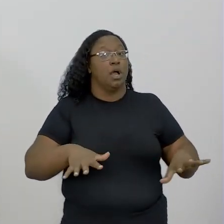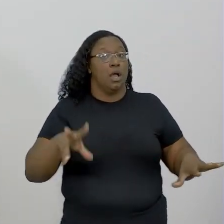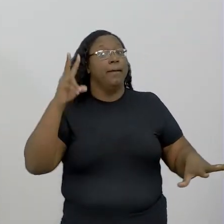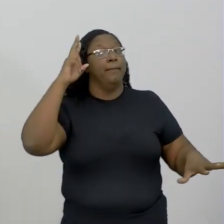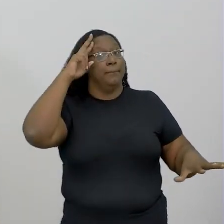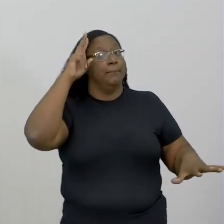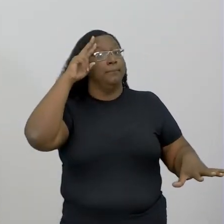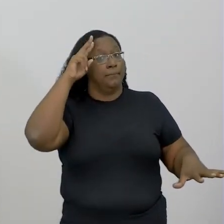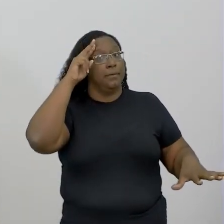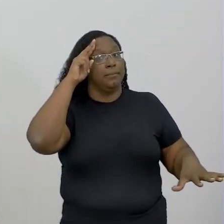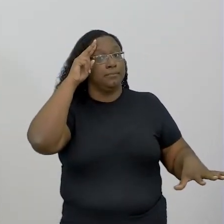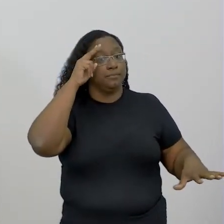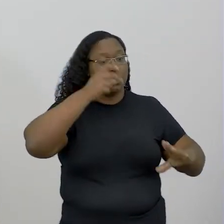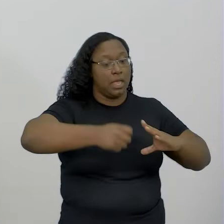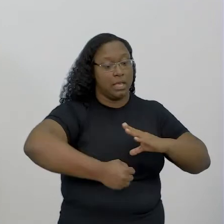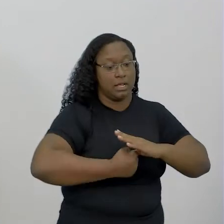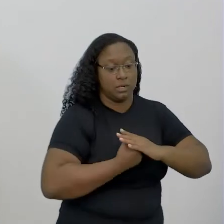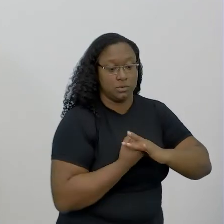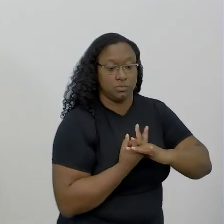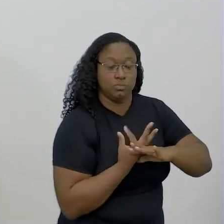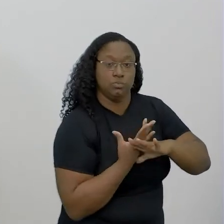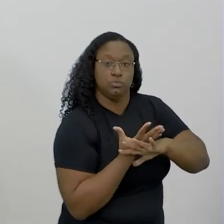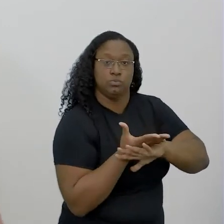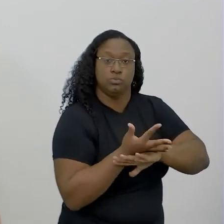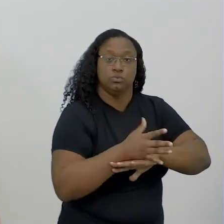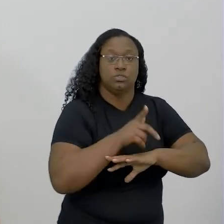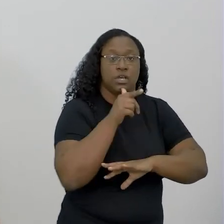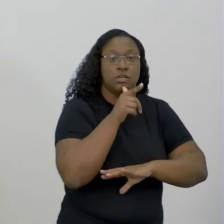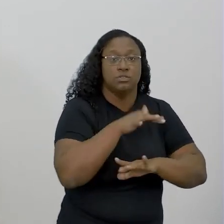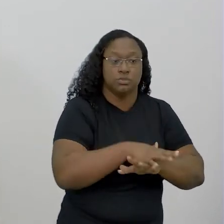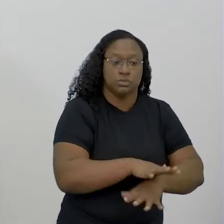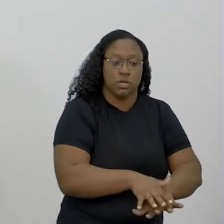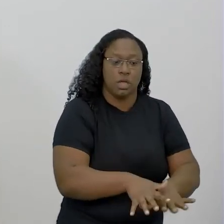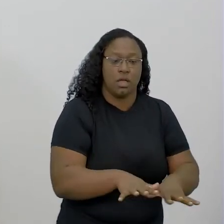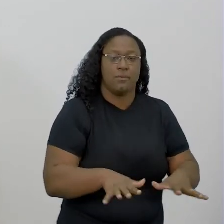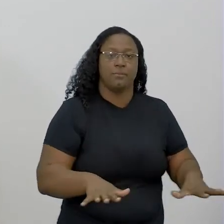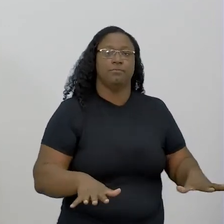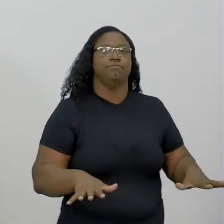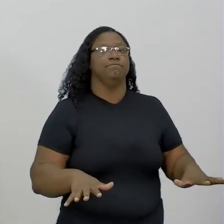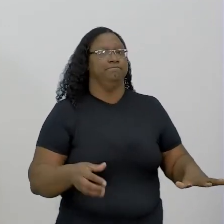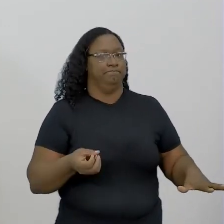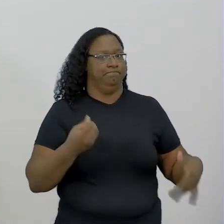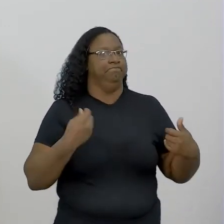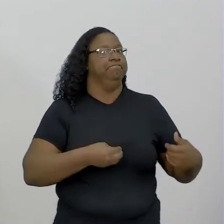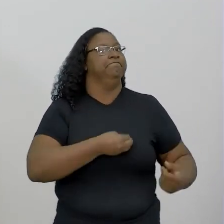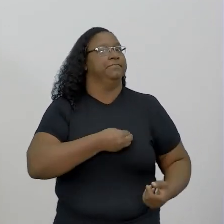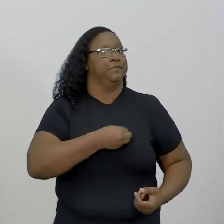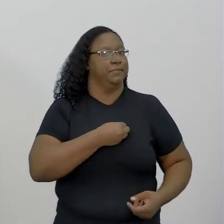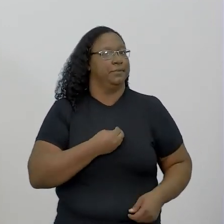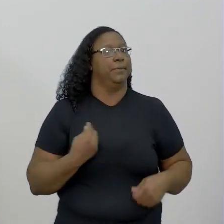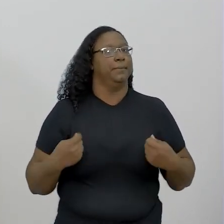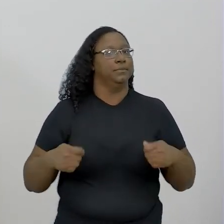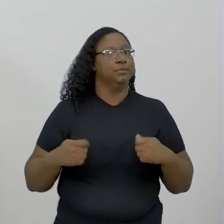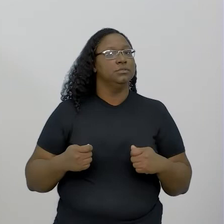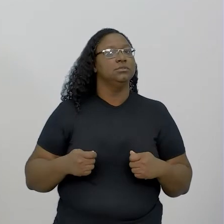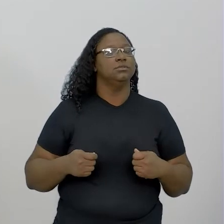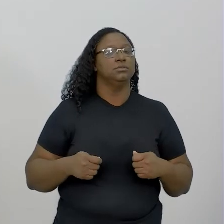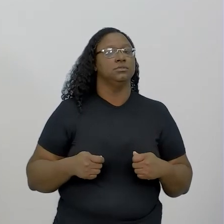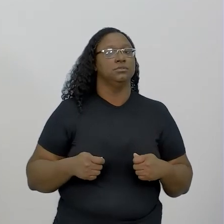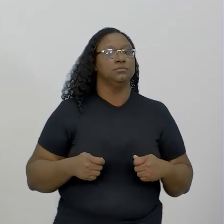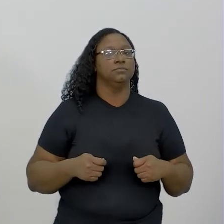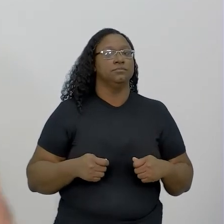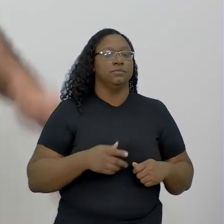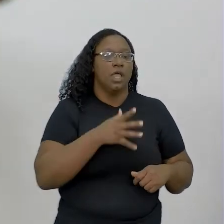de água que são fundamentais para a manutenção da vida urbana. E se você poluir